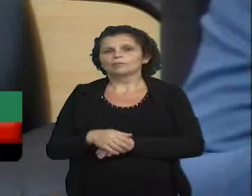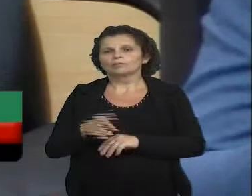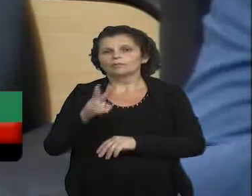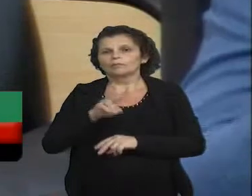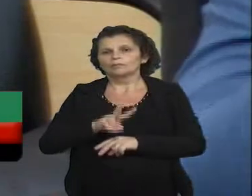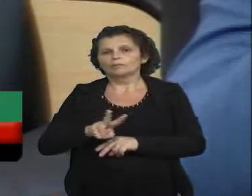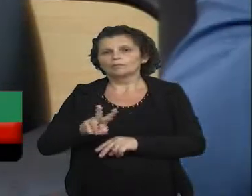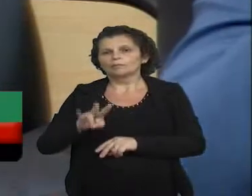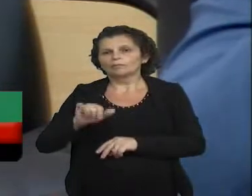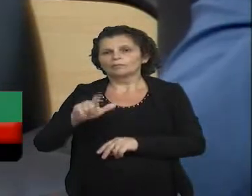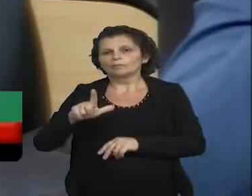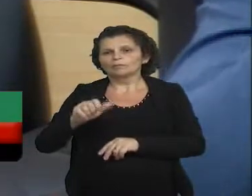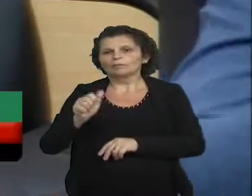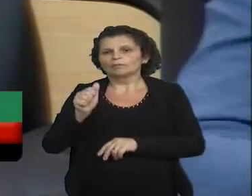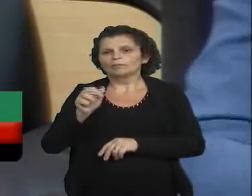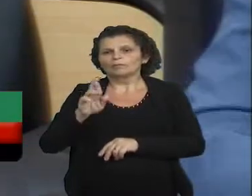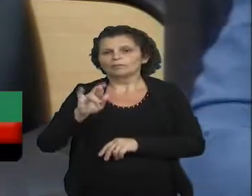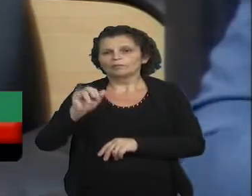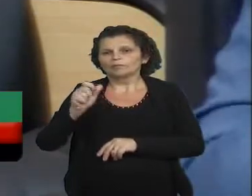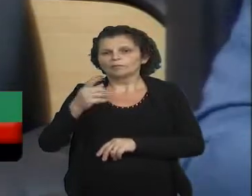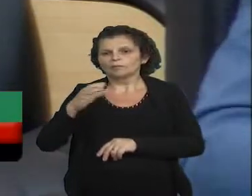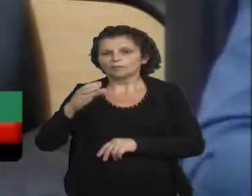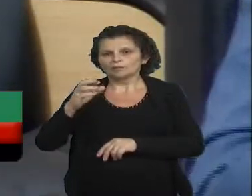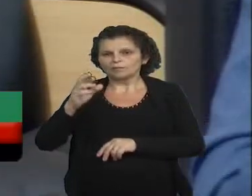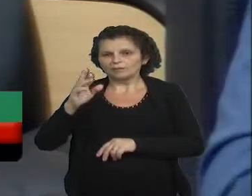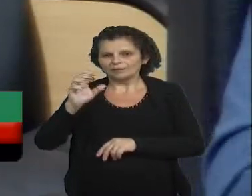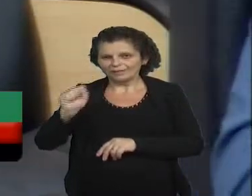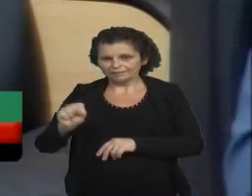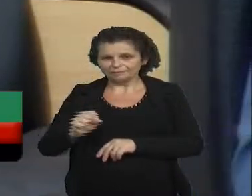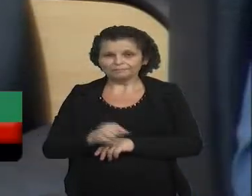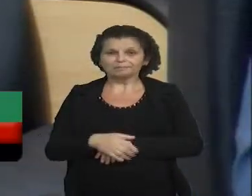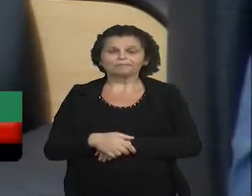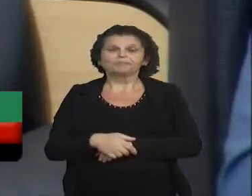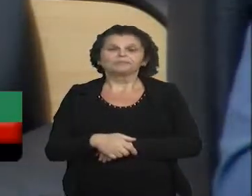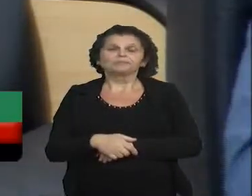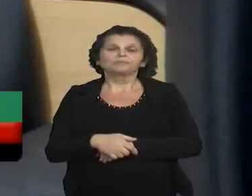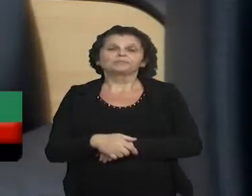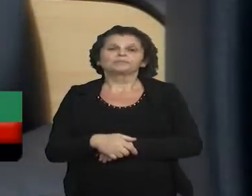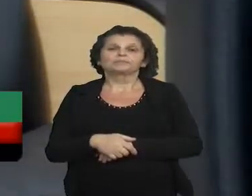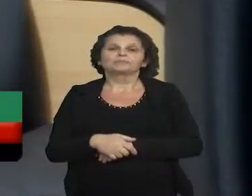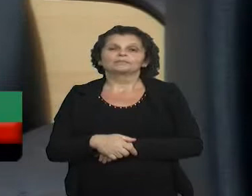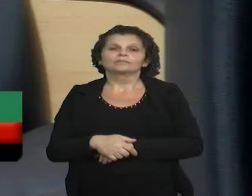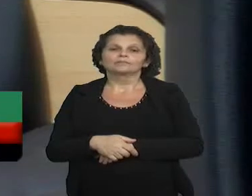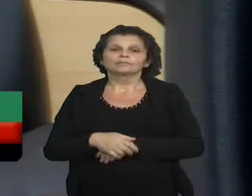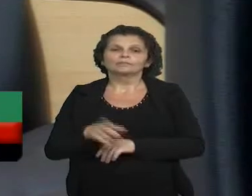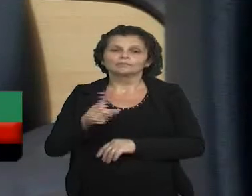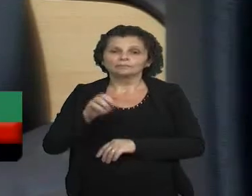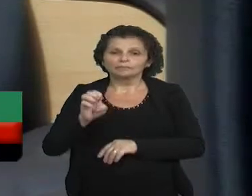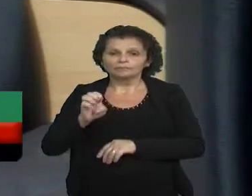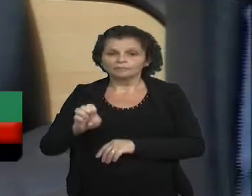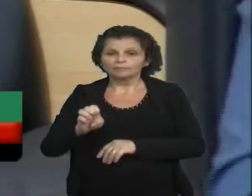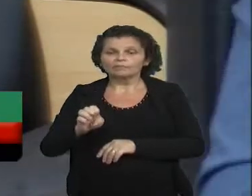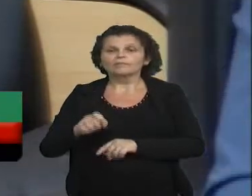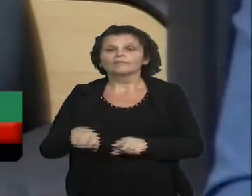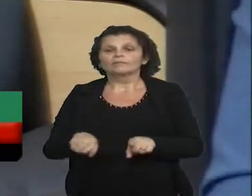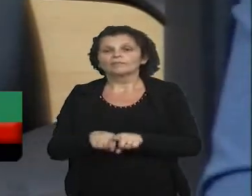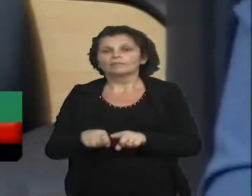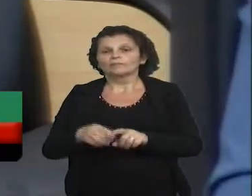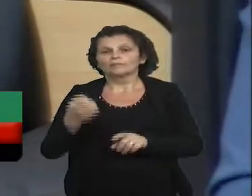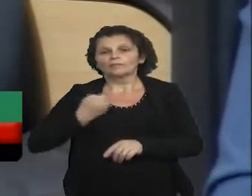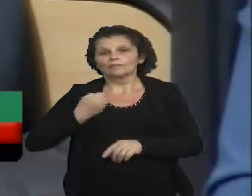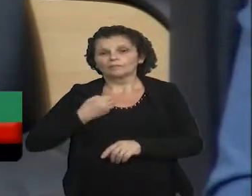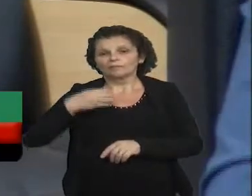Vila Airosa. E indicação do nobre vereador Zé Carlos do Santa Maria, indicação de